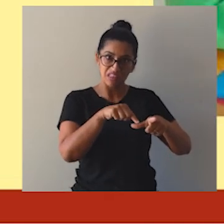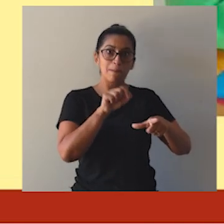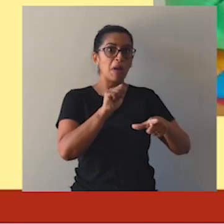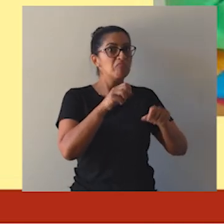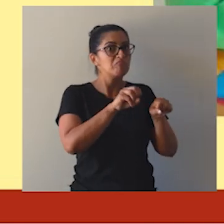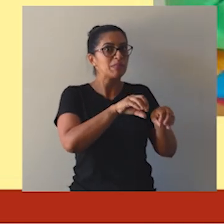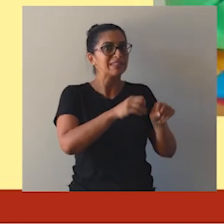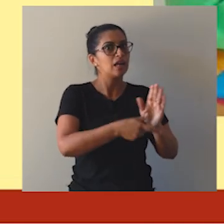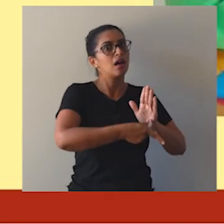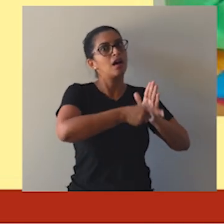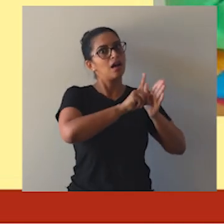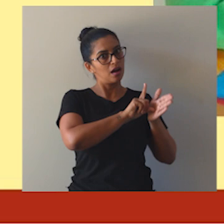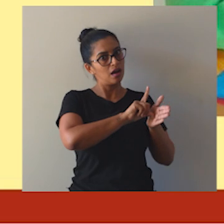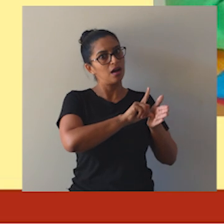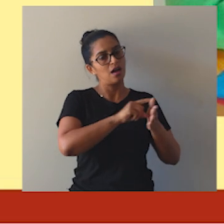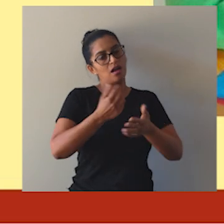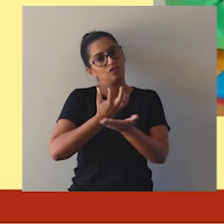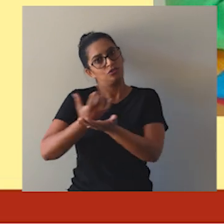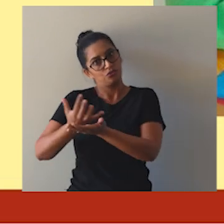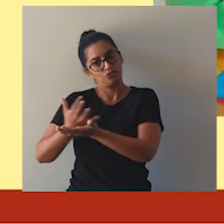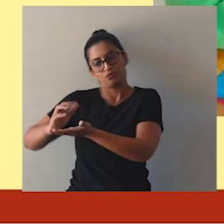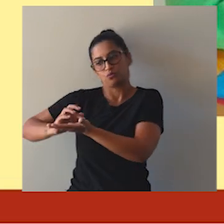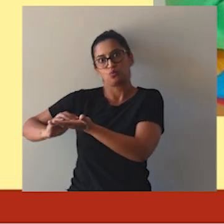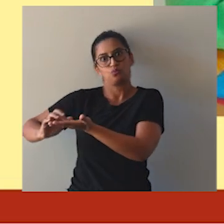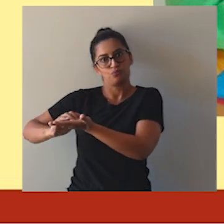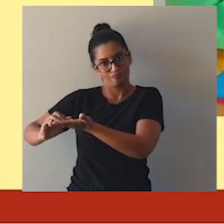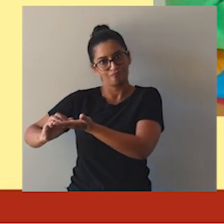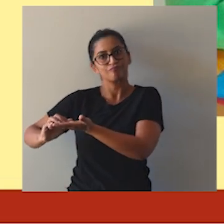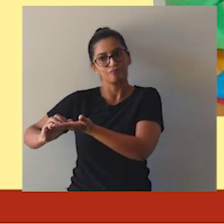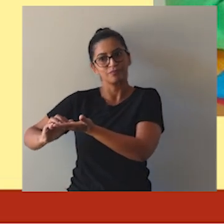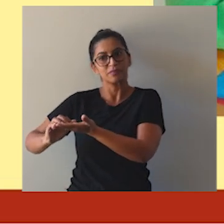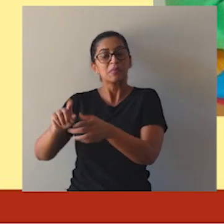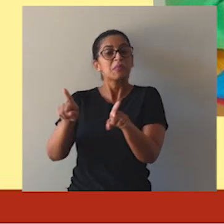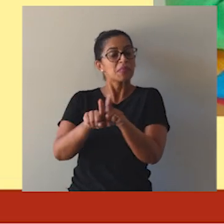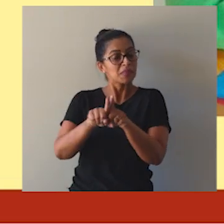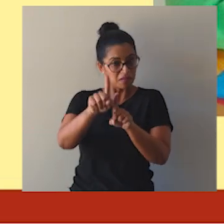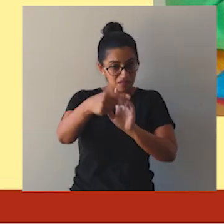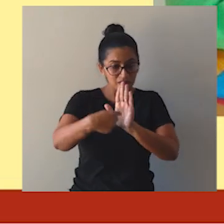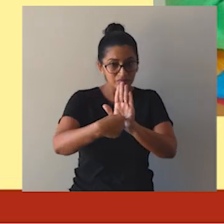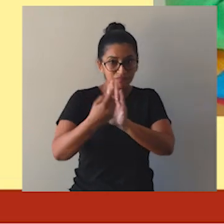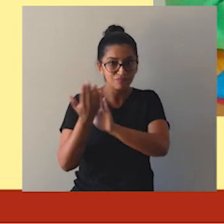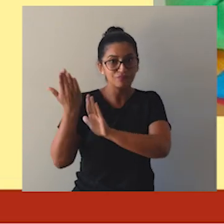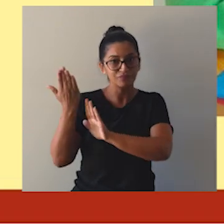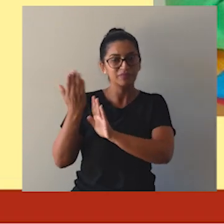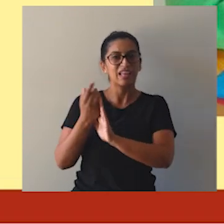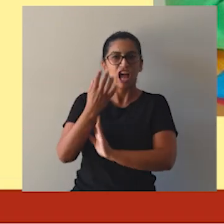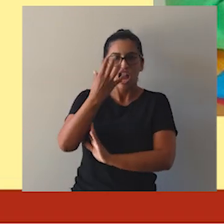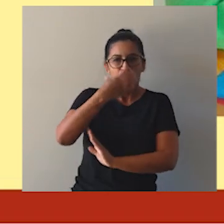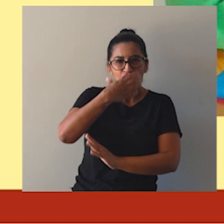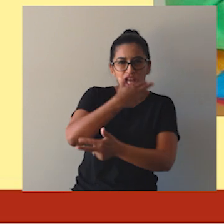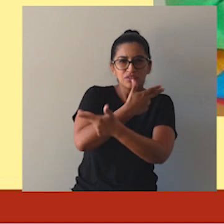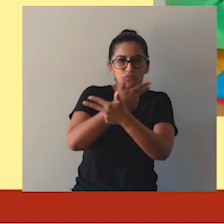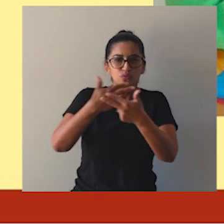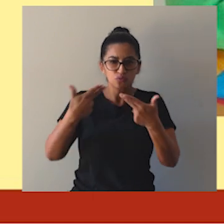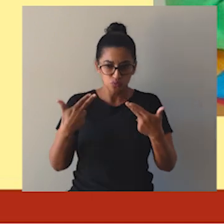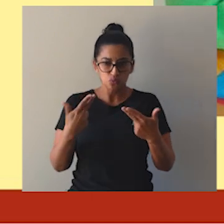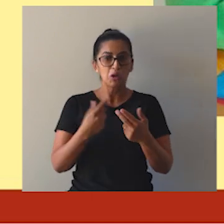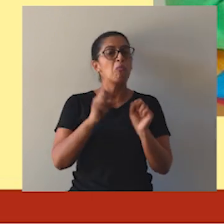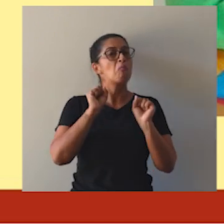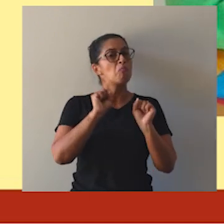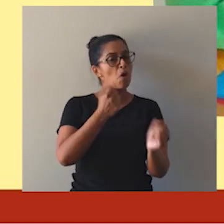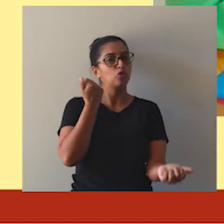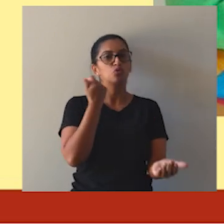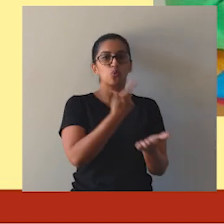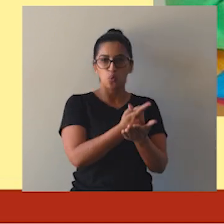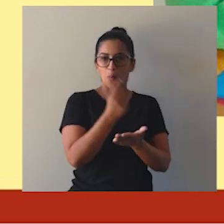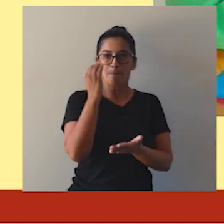São as frutas que a Vânia citou, né, que podem ser compradas de plástico, mas o ideal seria a gente trabalhar com